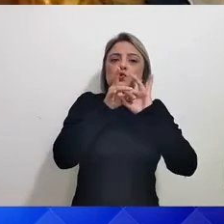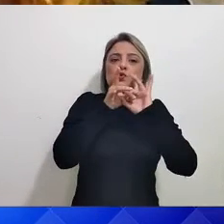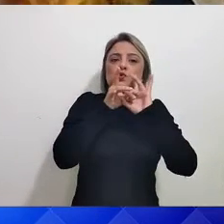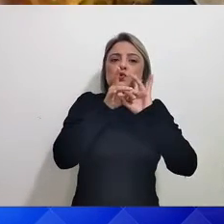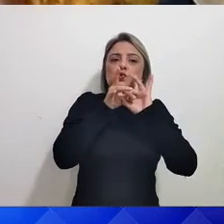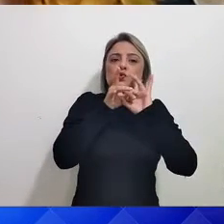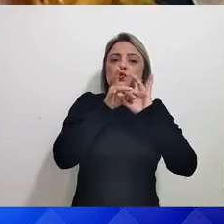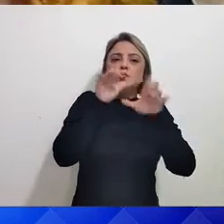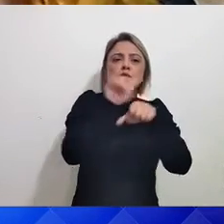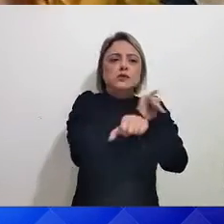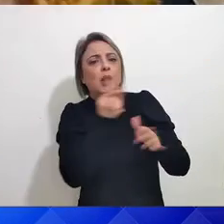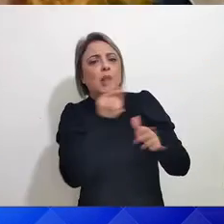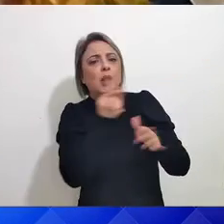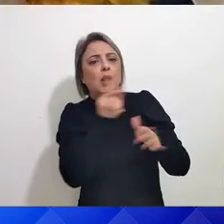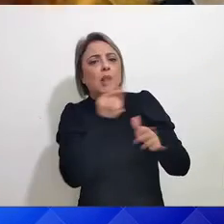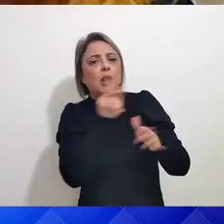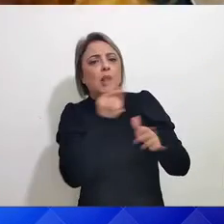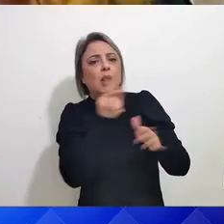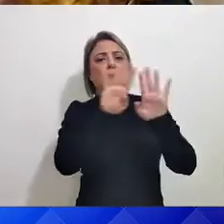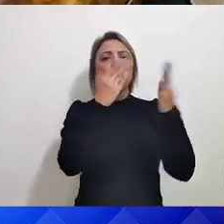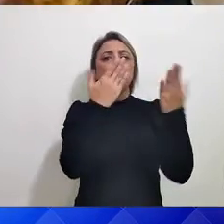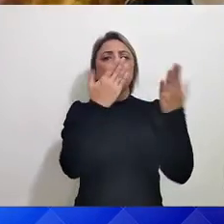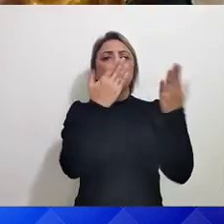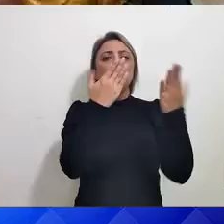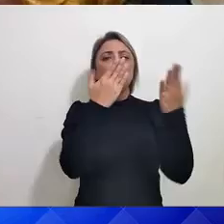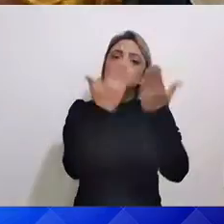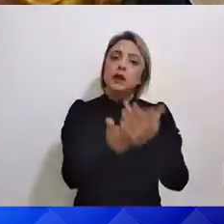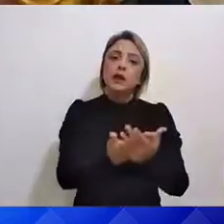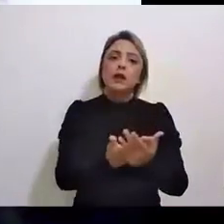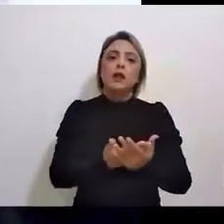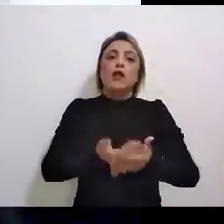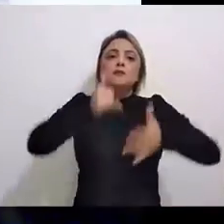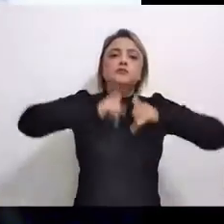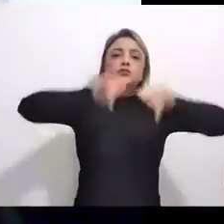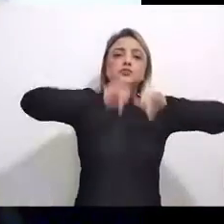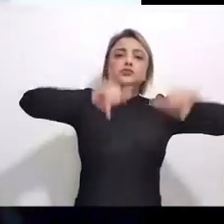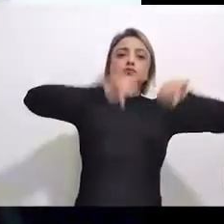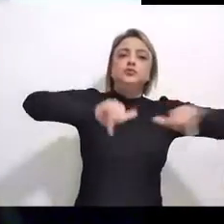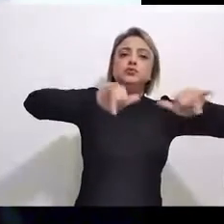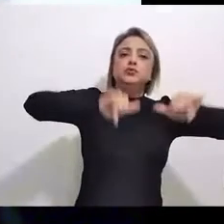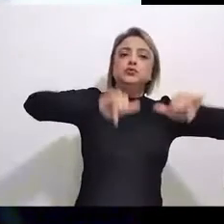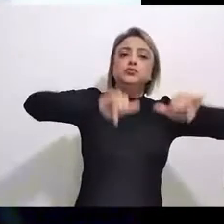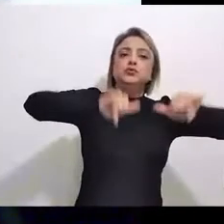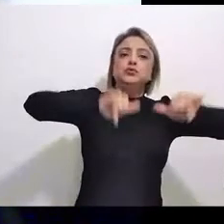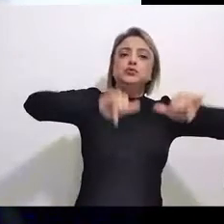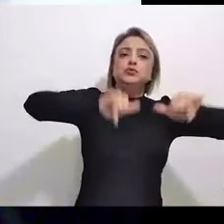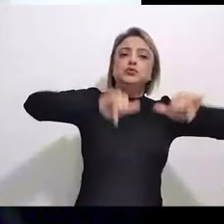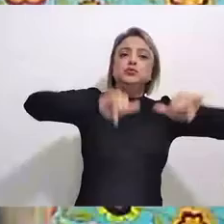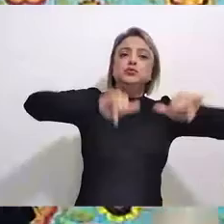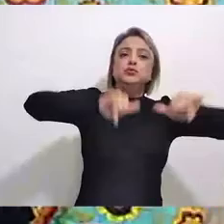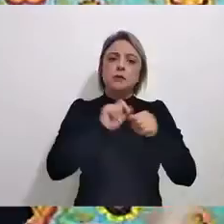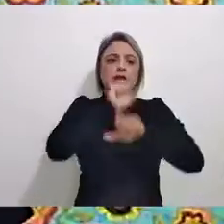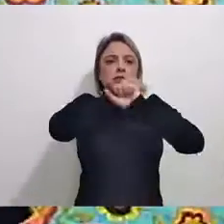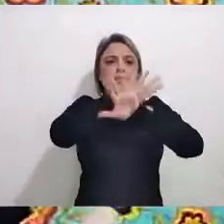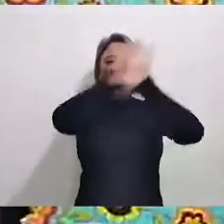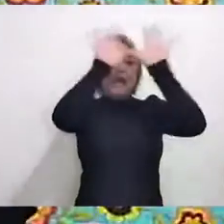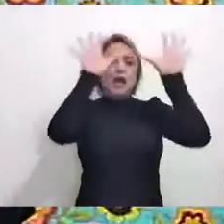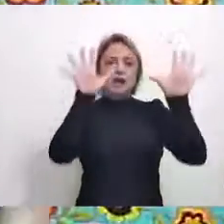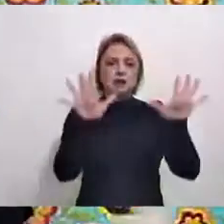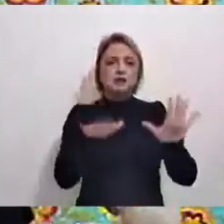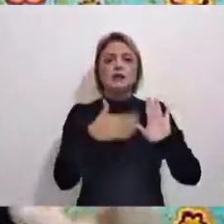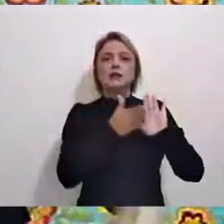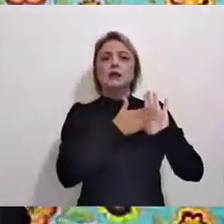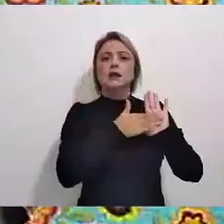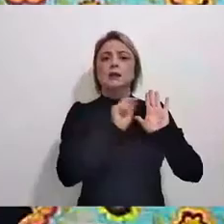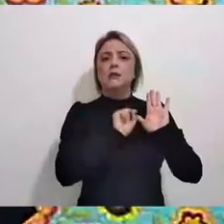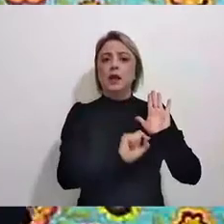comunidade escolar, para divulgar, para fazer campanhas, inclusive, de esclarecimento das pautas e para ajudar